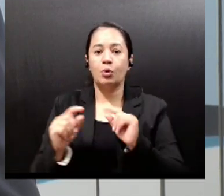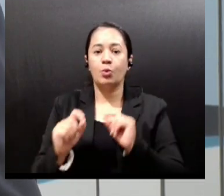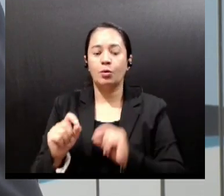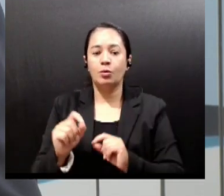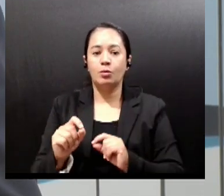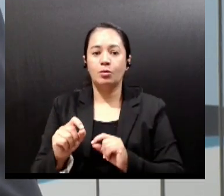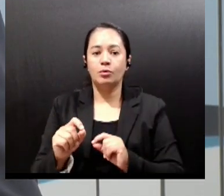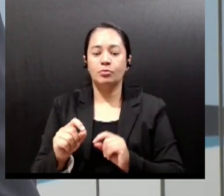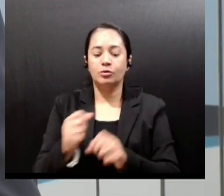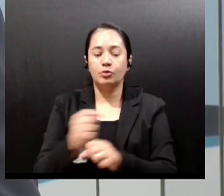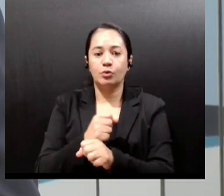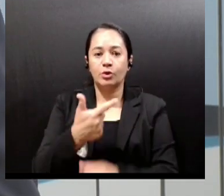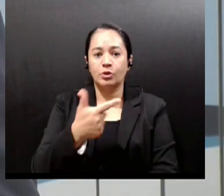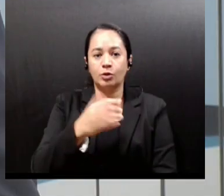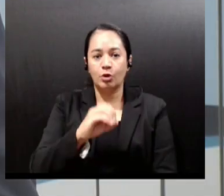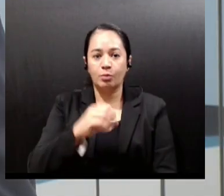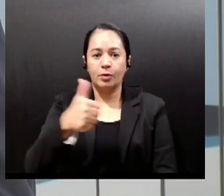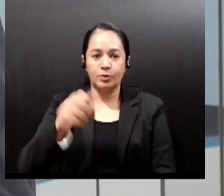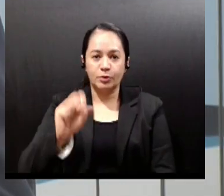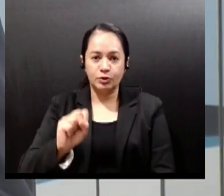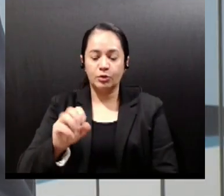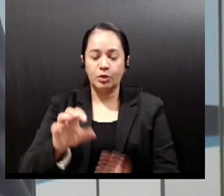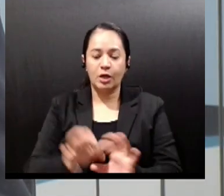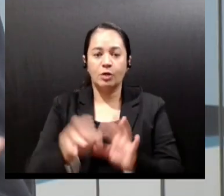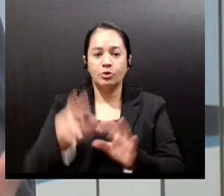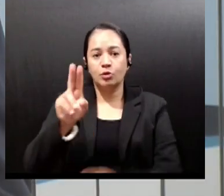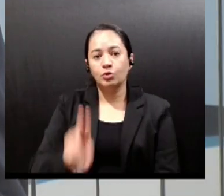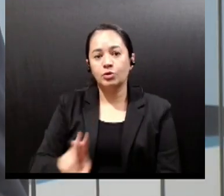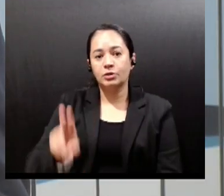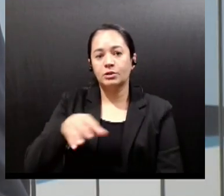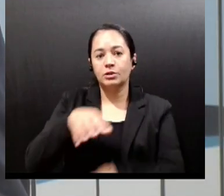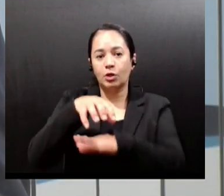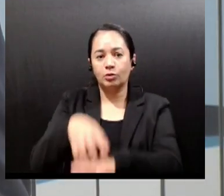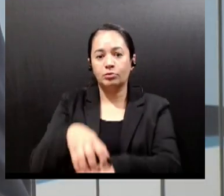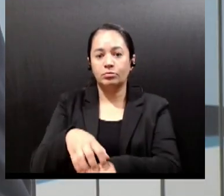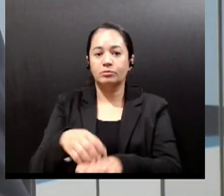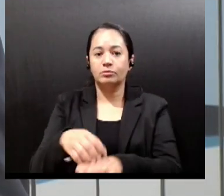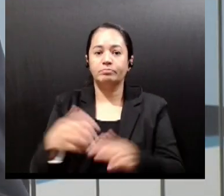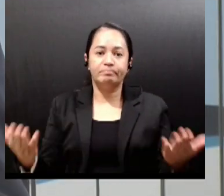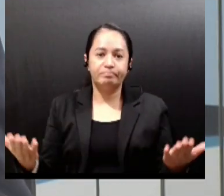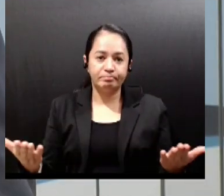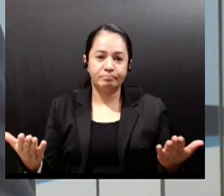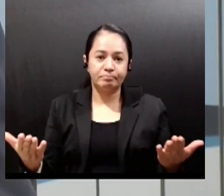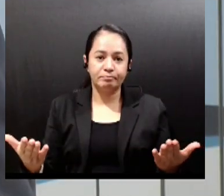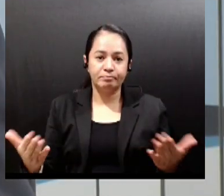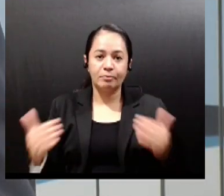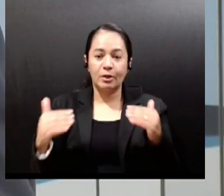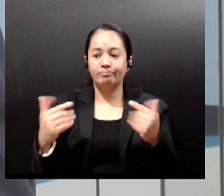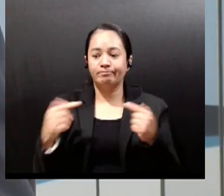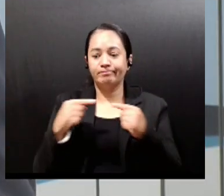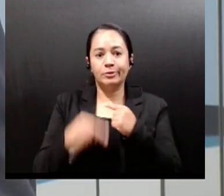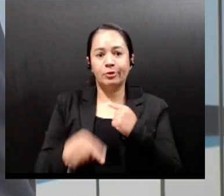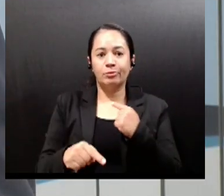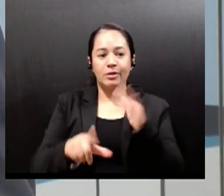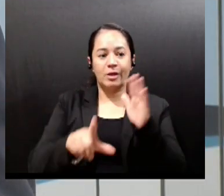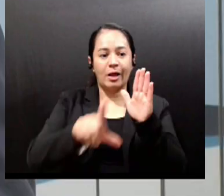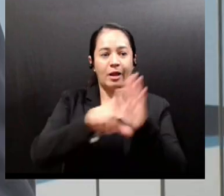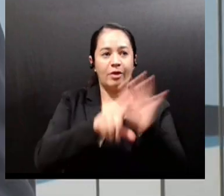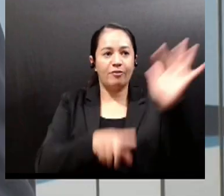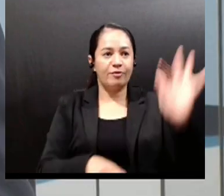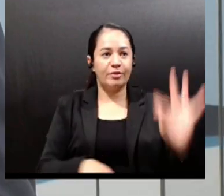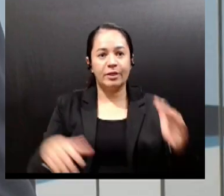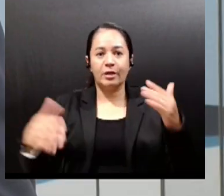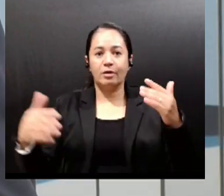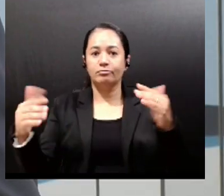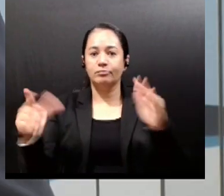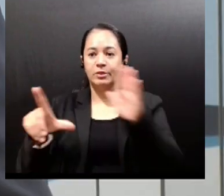permite a utilização desse transporte. Então é conflitante uma lei federal com a lei estadual neste momento.